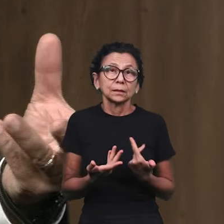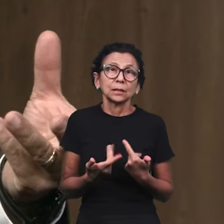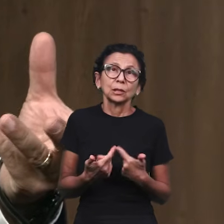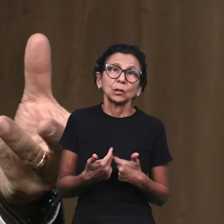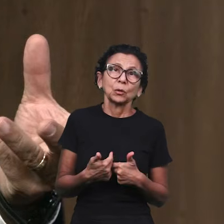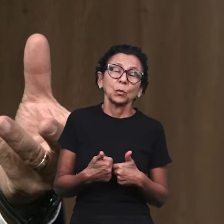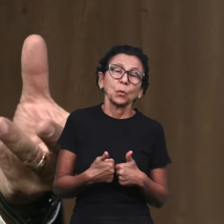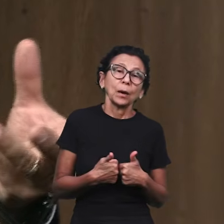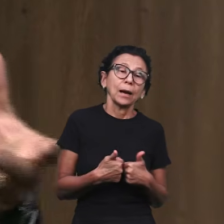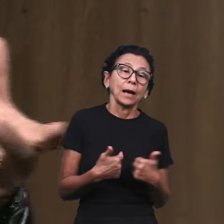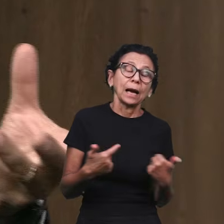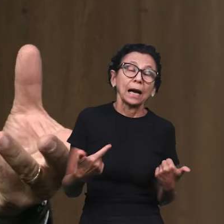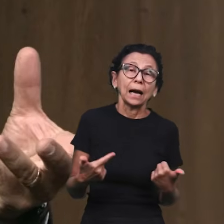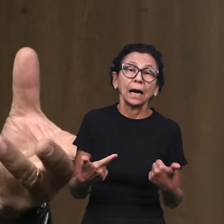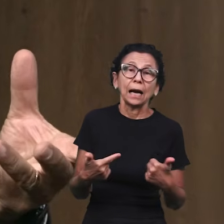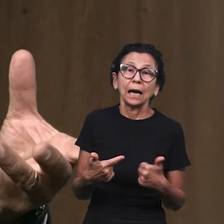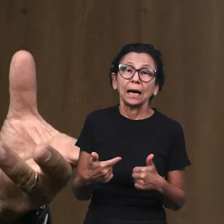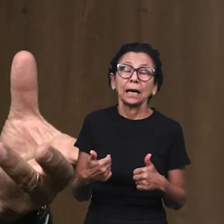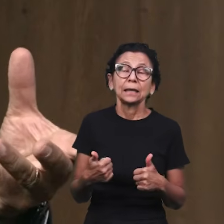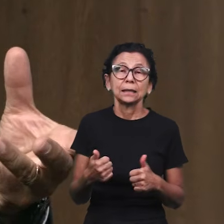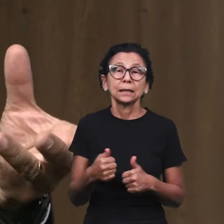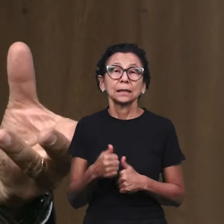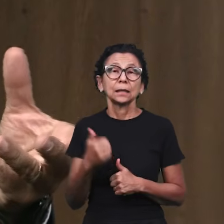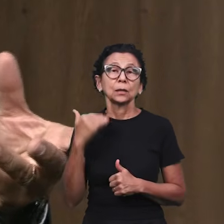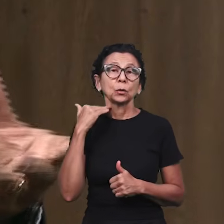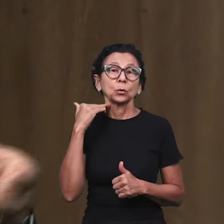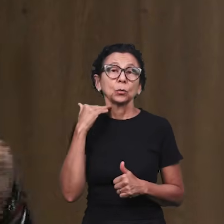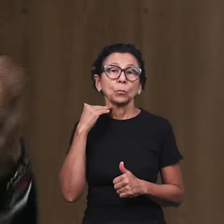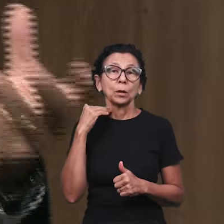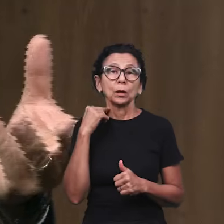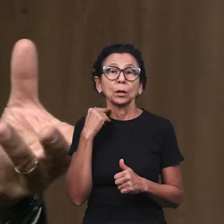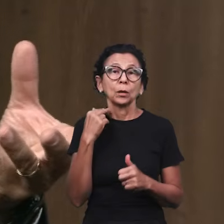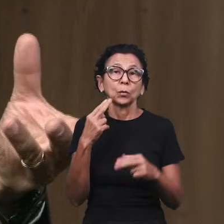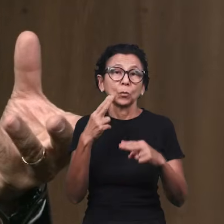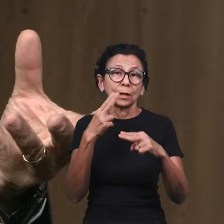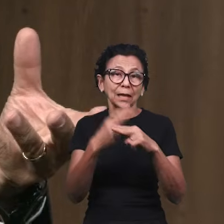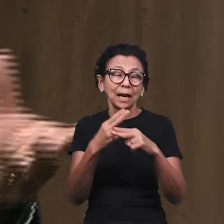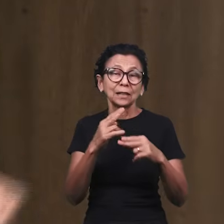abri um concurso na Caixa Econômica Federal, né, como